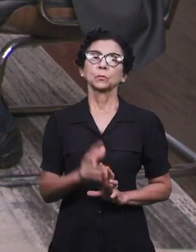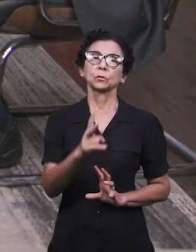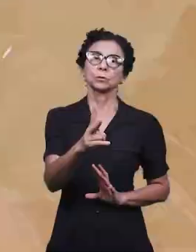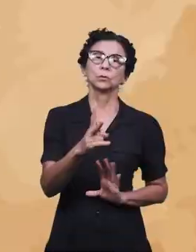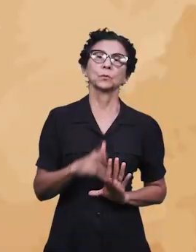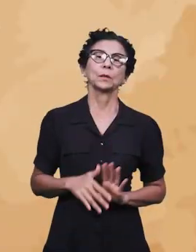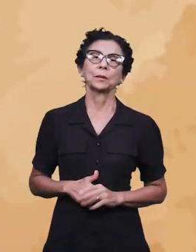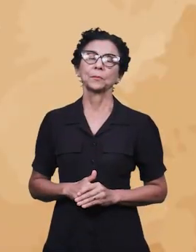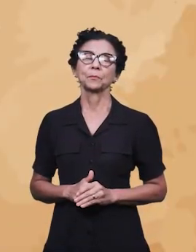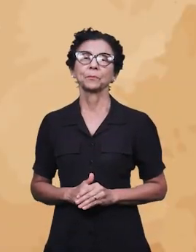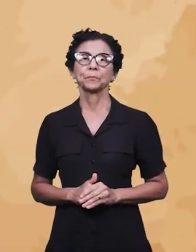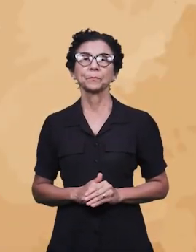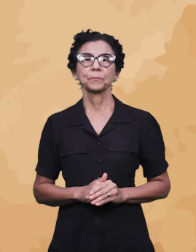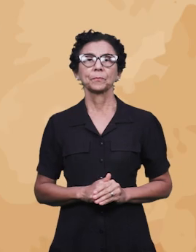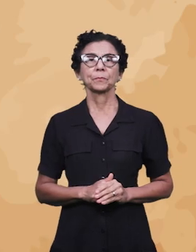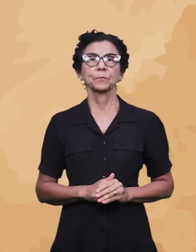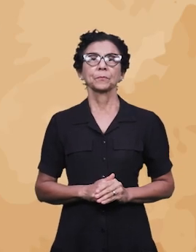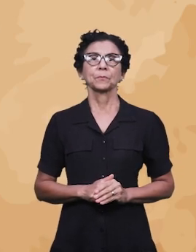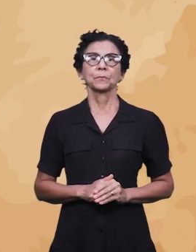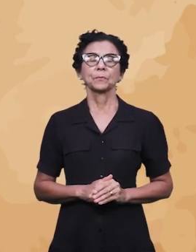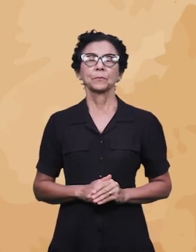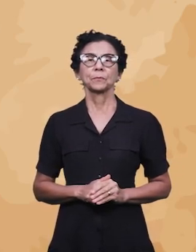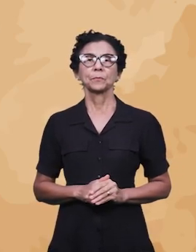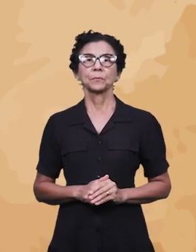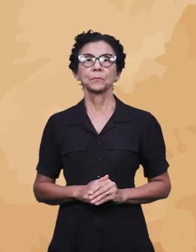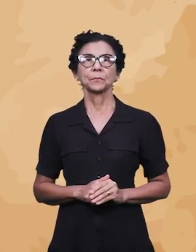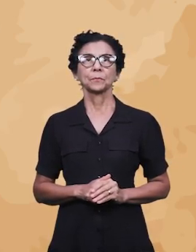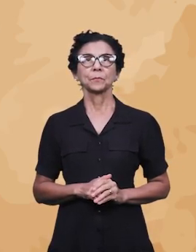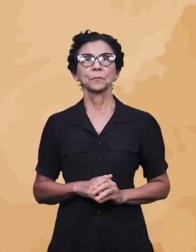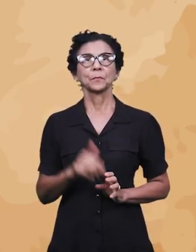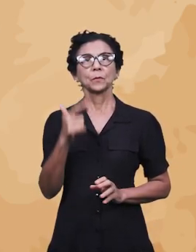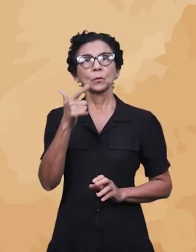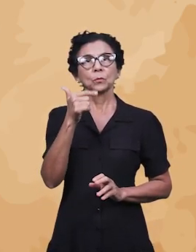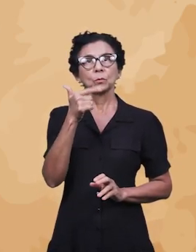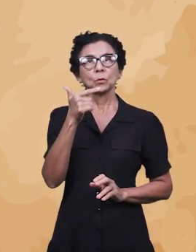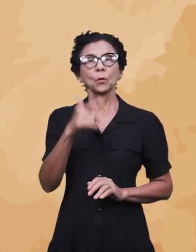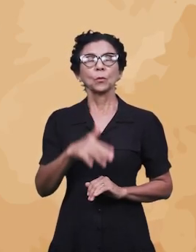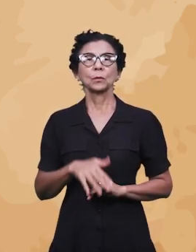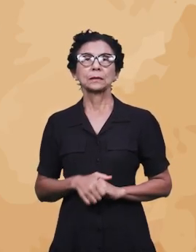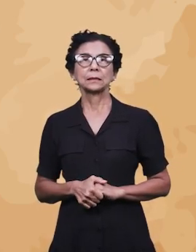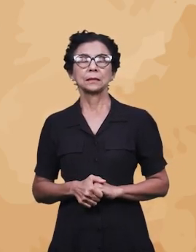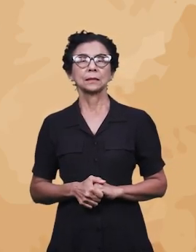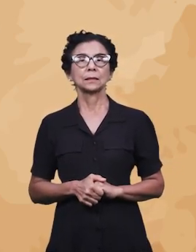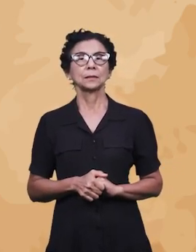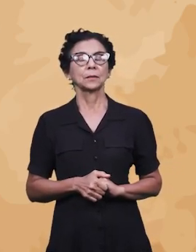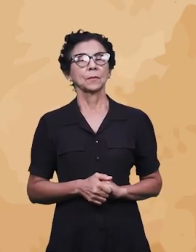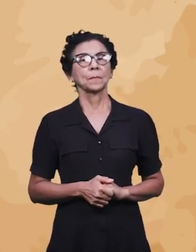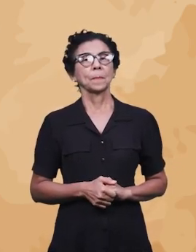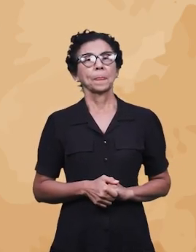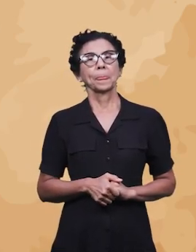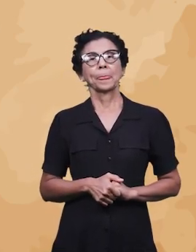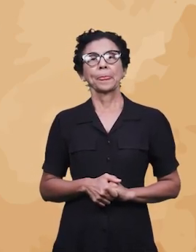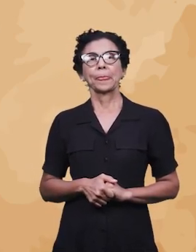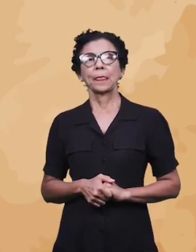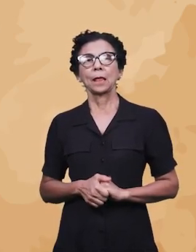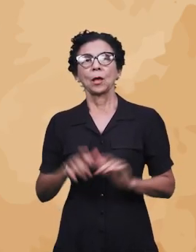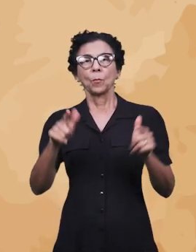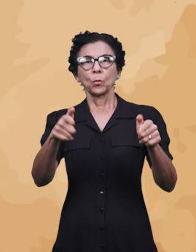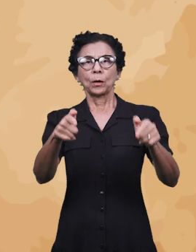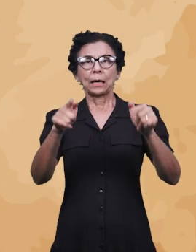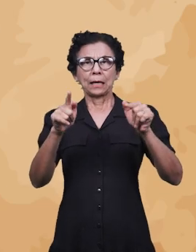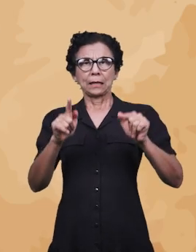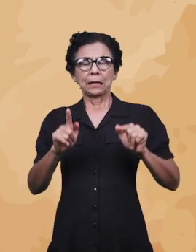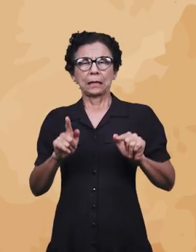seguinte: o meu galardão está comigo. Eis que cedo venho. Quer dizer, está dizendo outra vez,